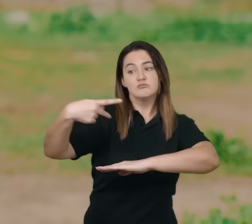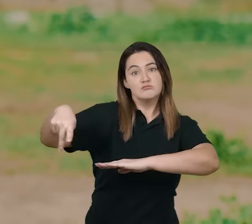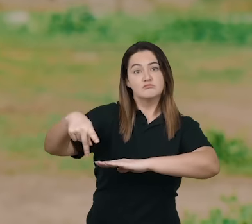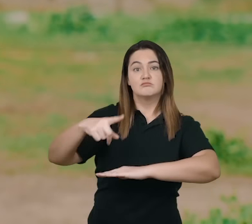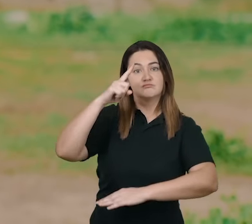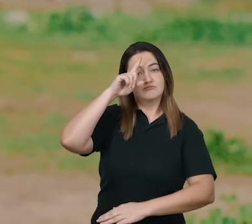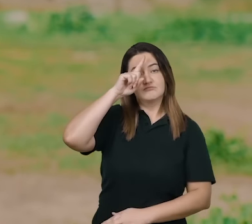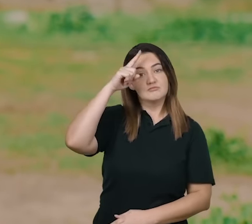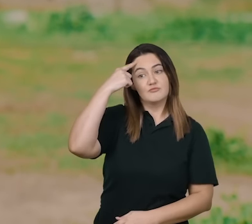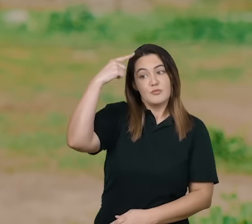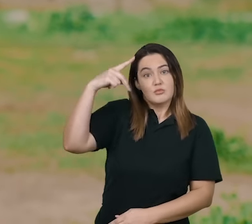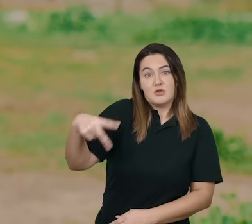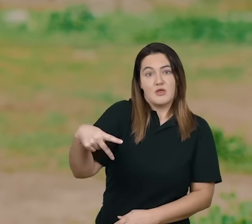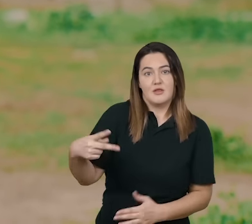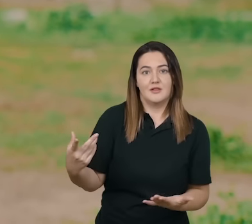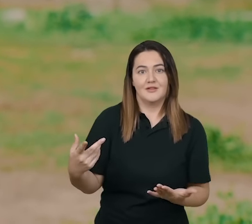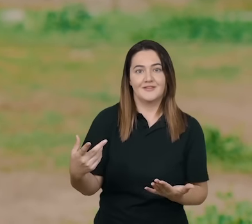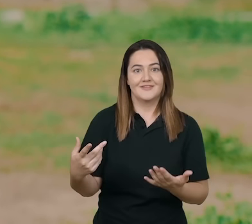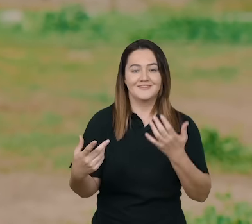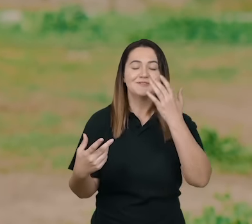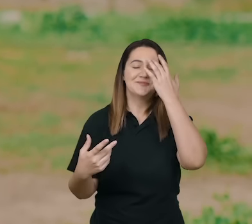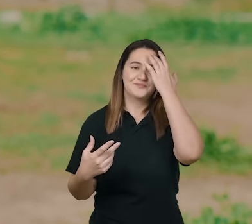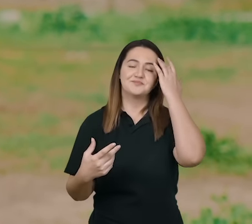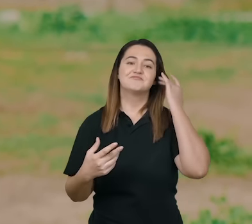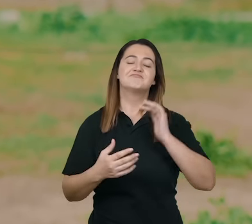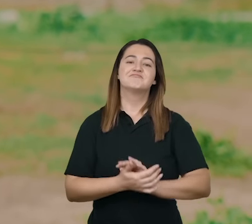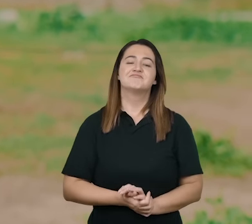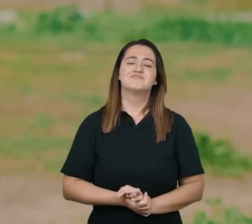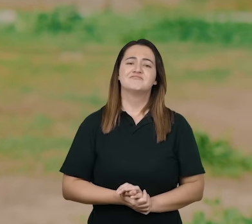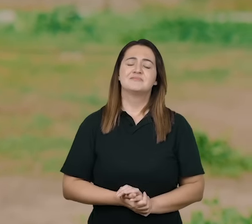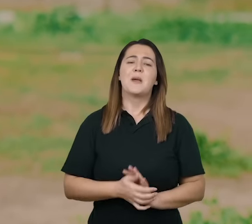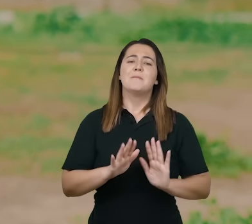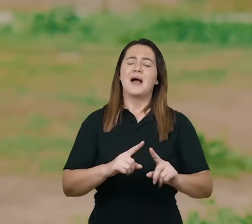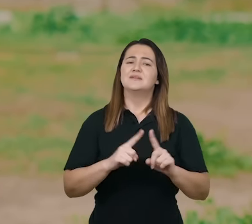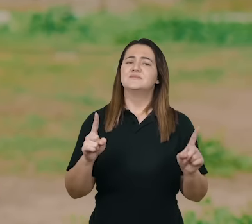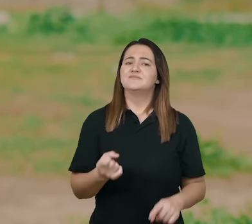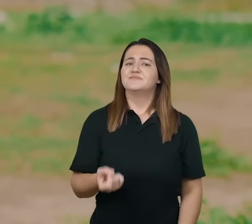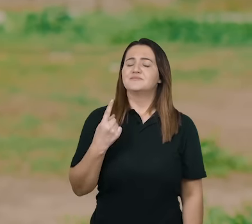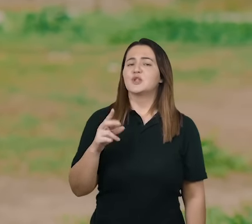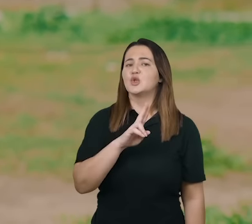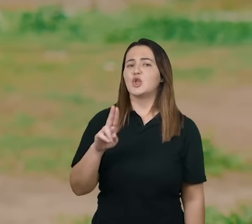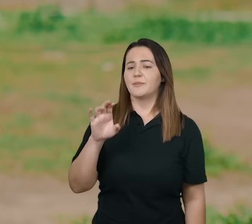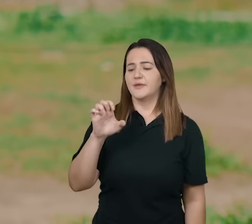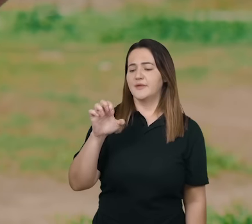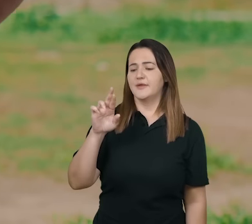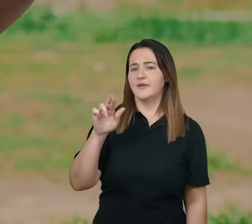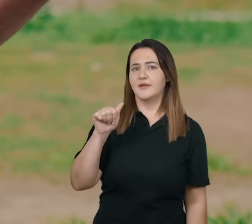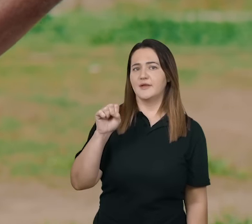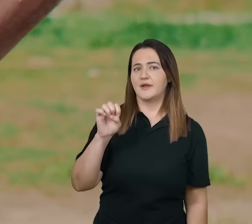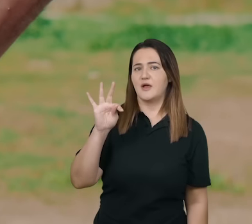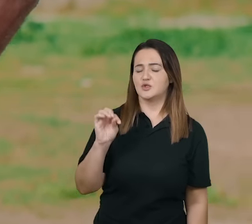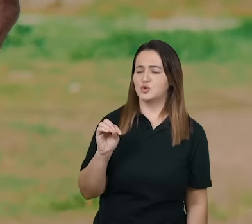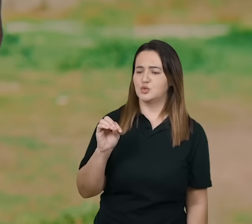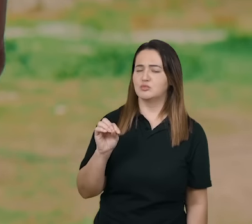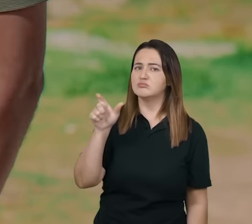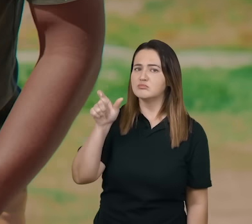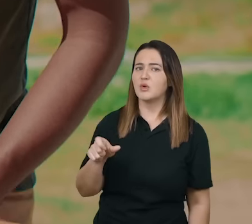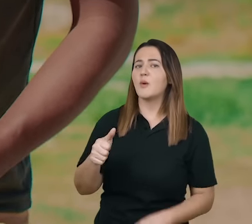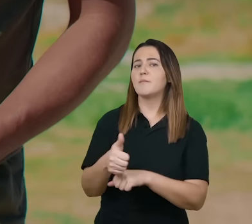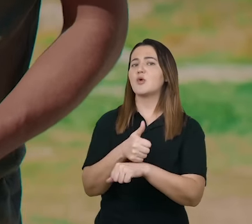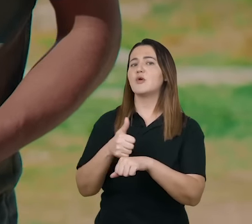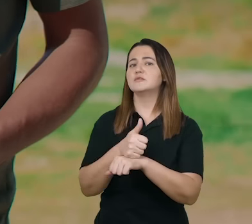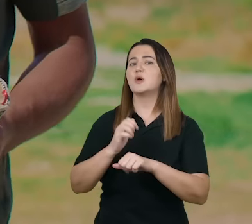própria conta, esta estrada. Ora, Erasto, tesoureiro da cidade, quando a gente começa a falar